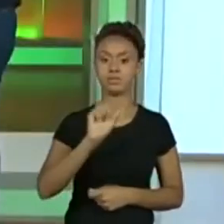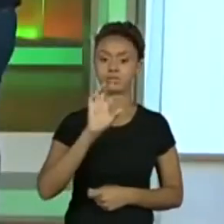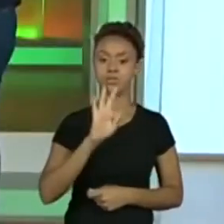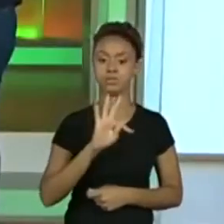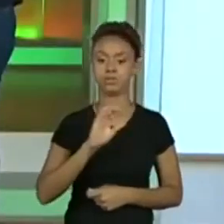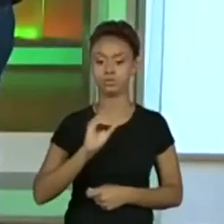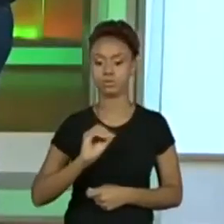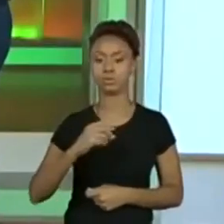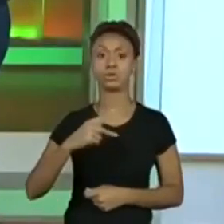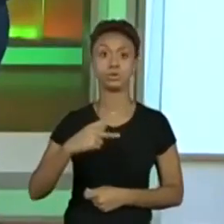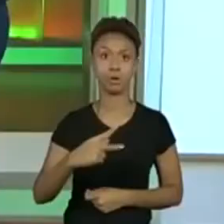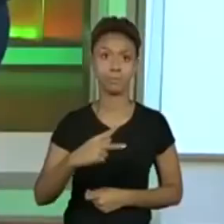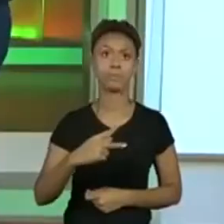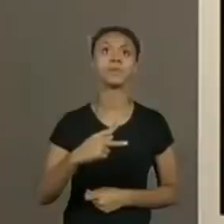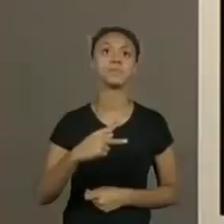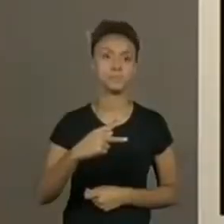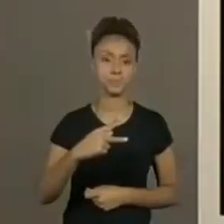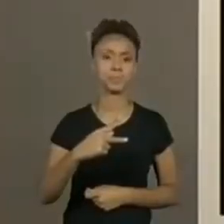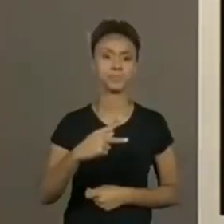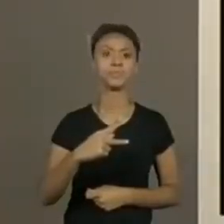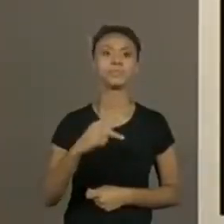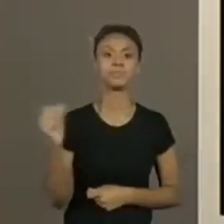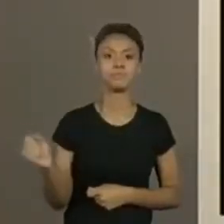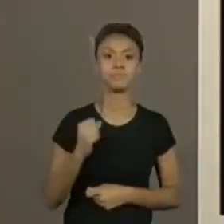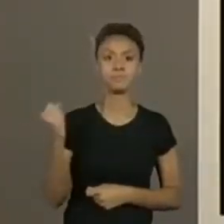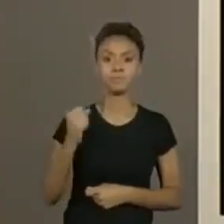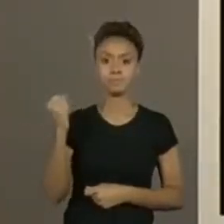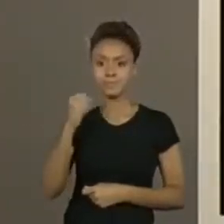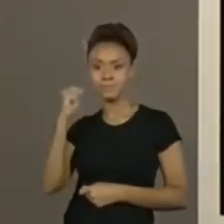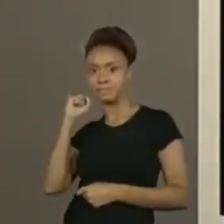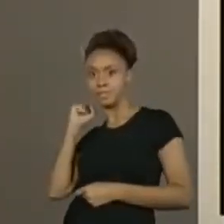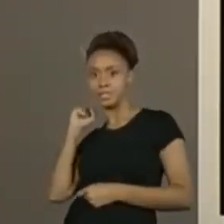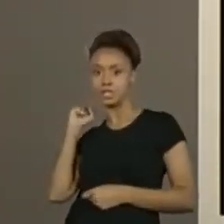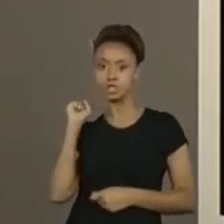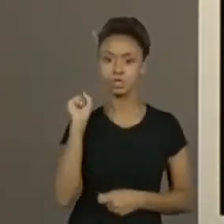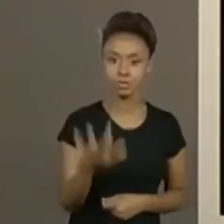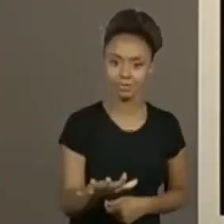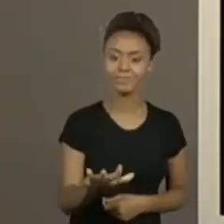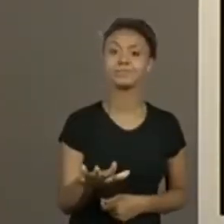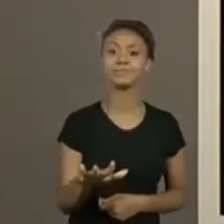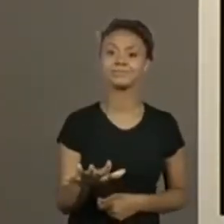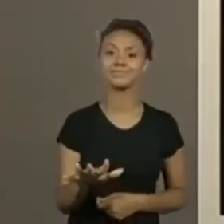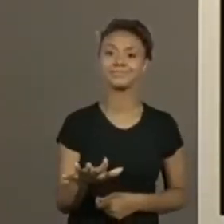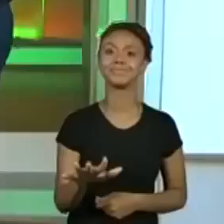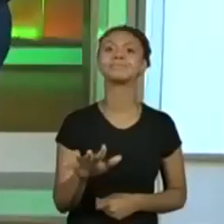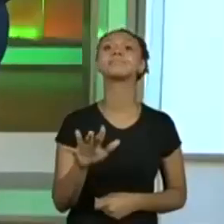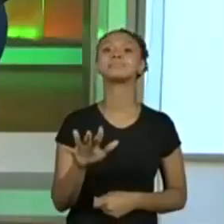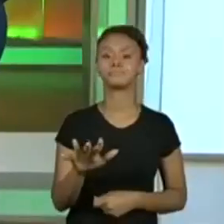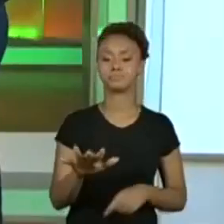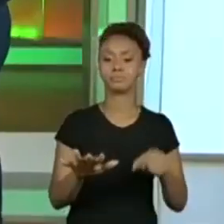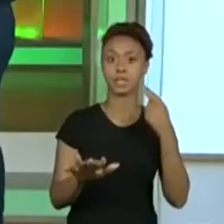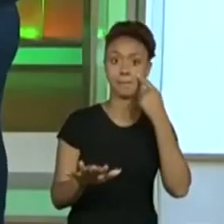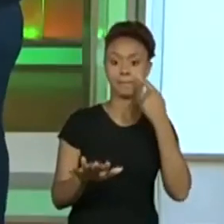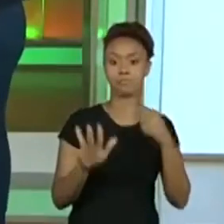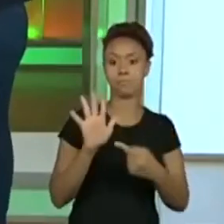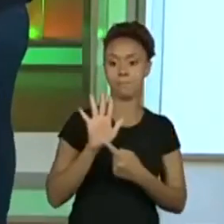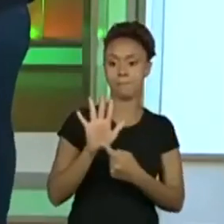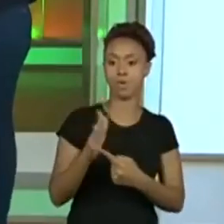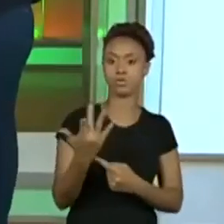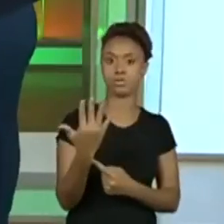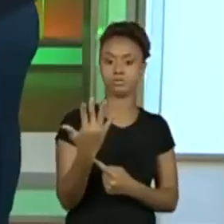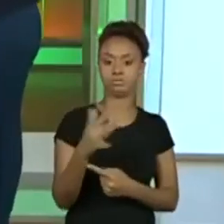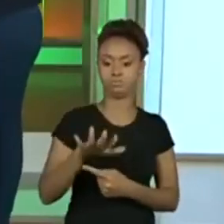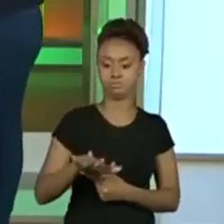textos. Falaram stop, ah, foi aquele momento, ó. Falaram stop e mostrar os dedos. Isso. Então, falaram